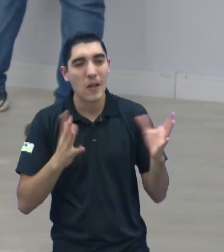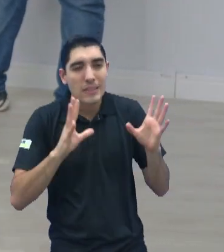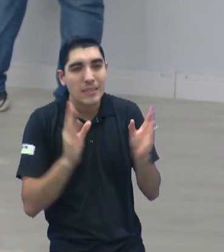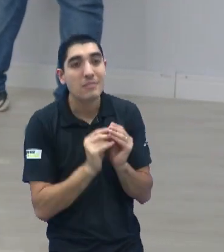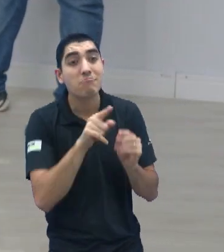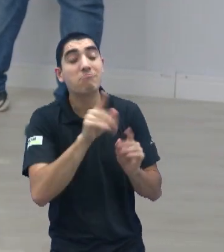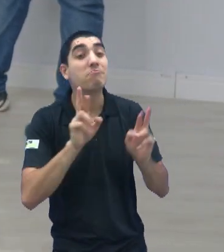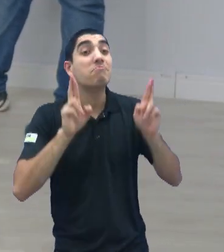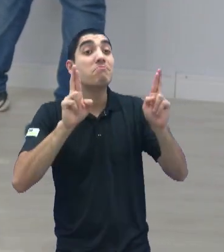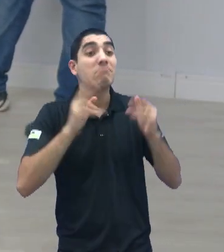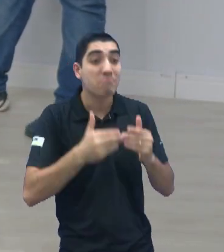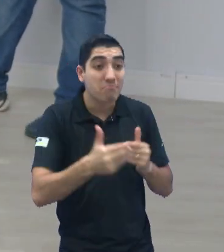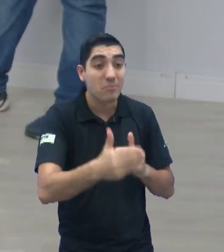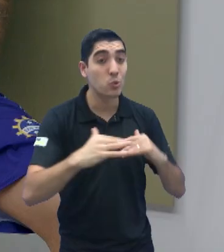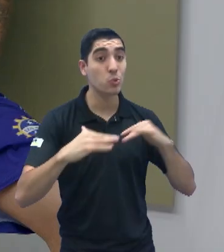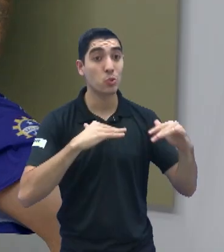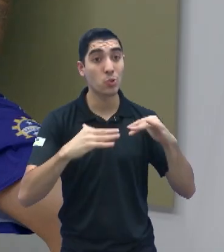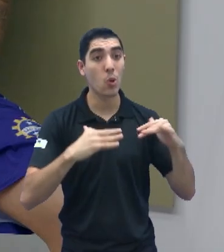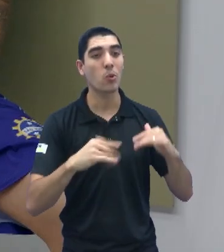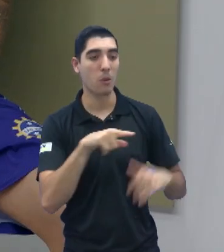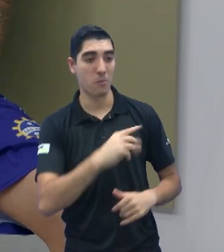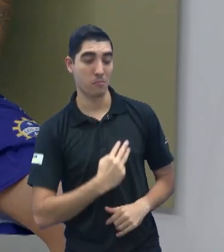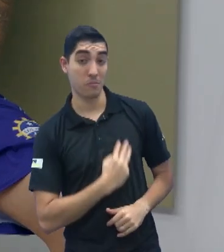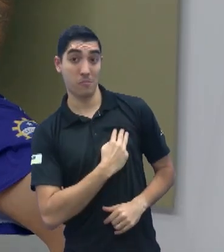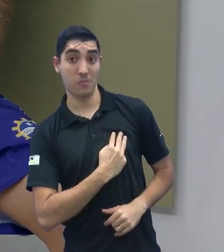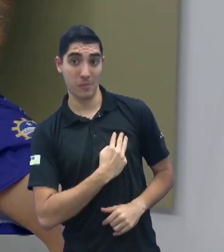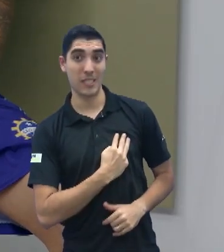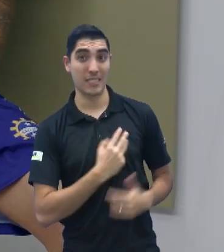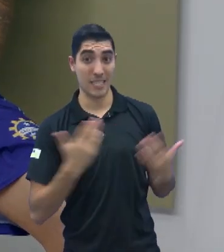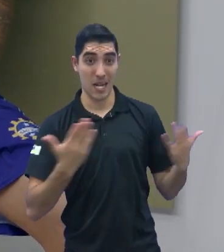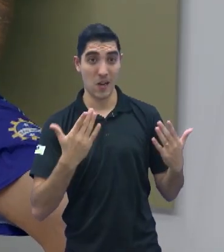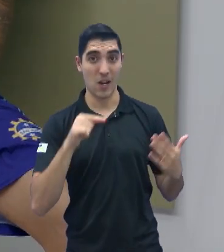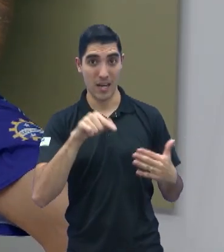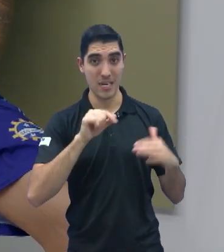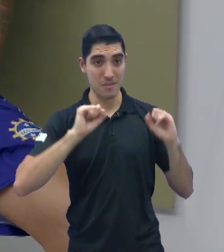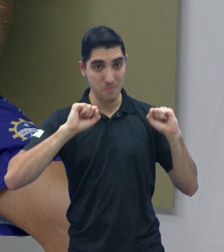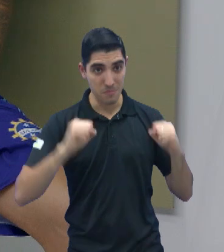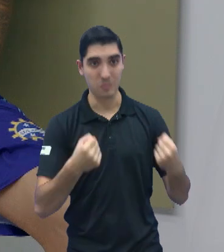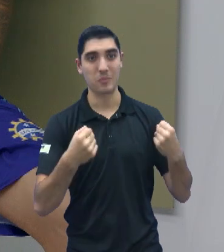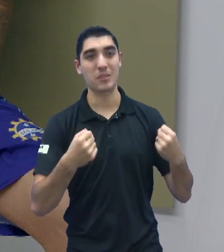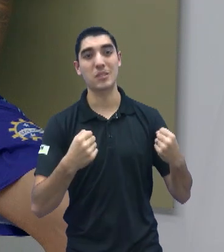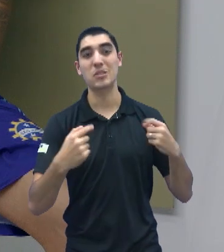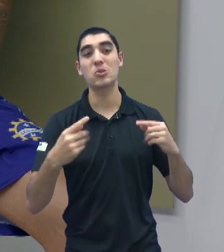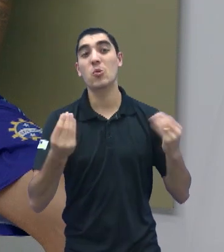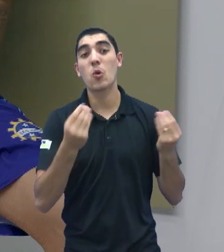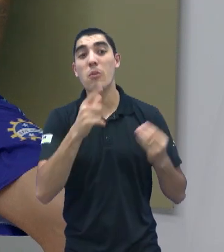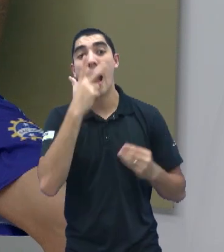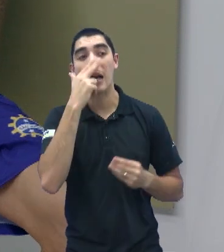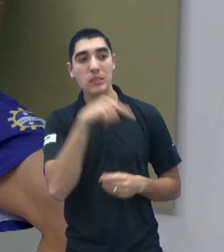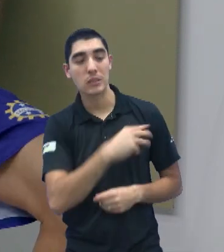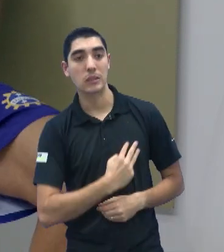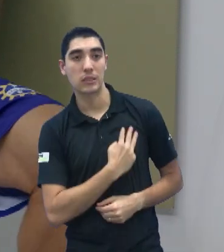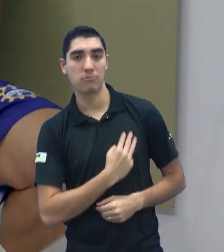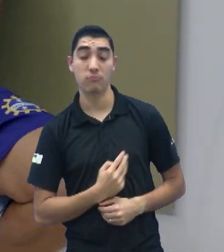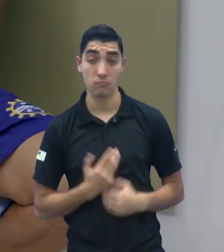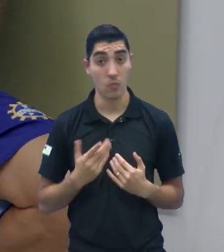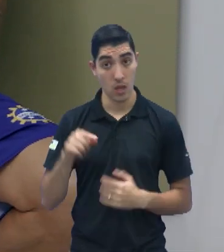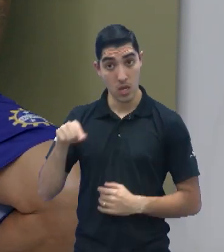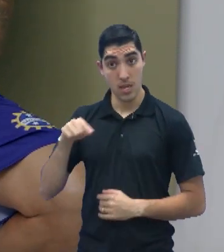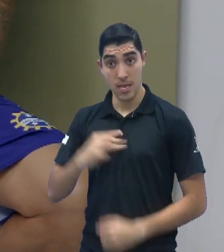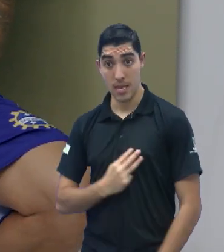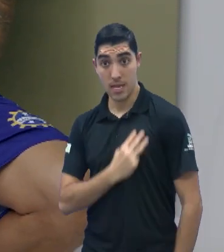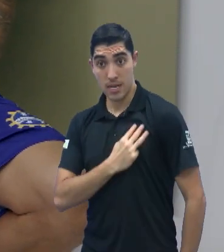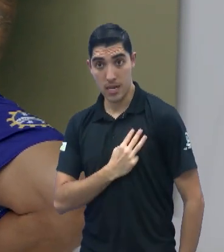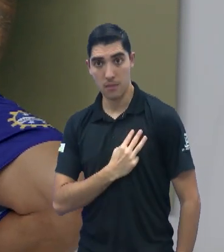para o Grêmio Prudente, né? Adversário das oitavas. Como que você espera que o adversário vai vir? Cara, o Grêmio Prudente, né, já